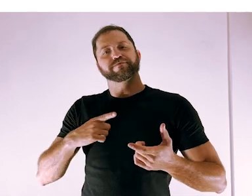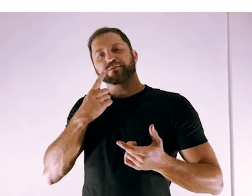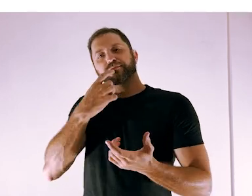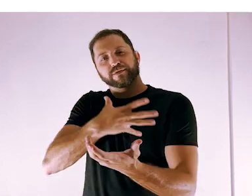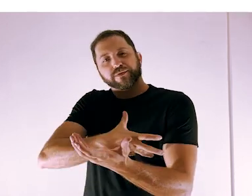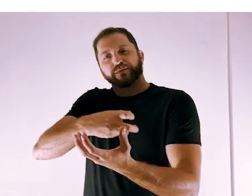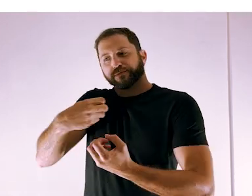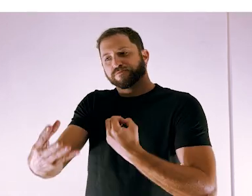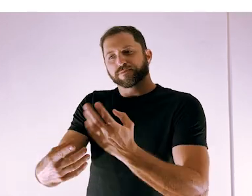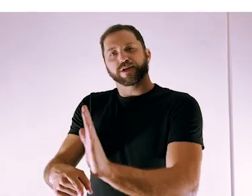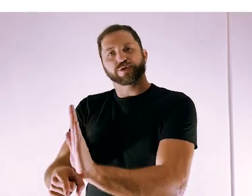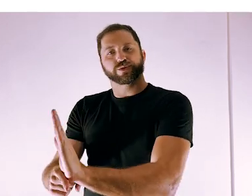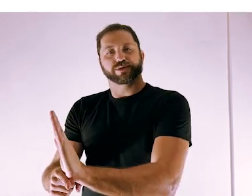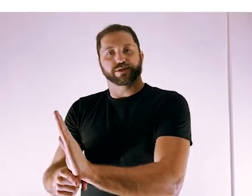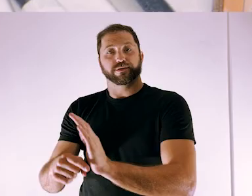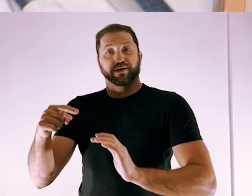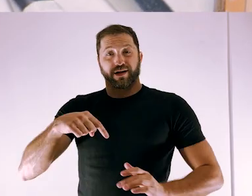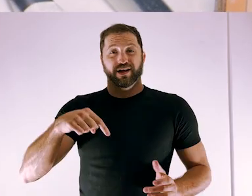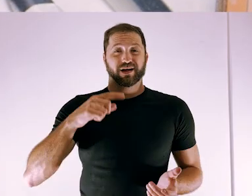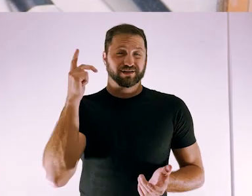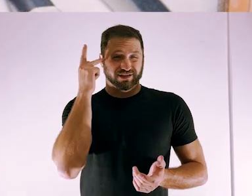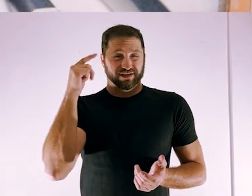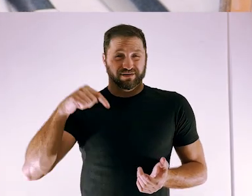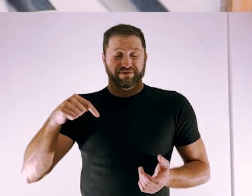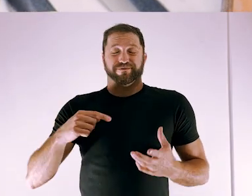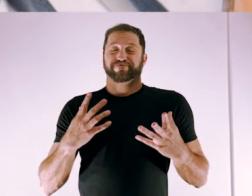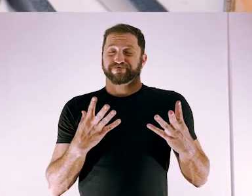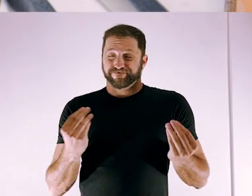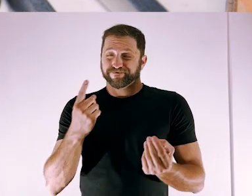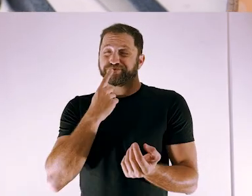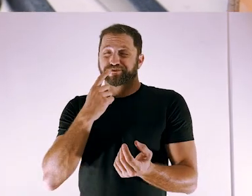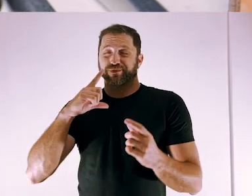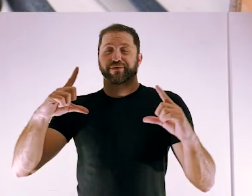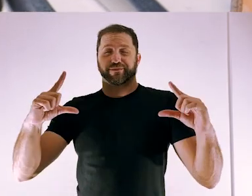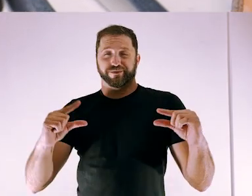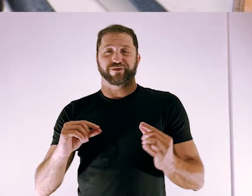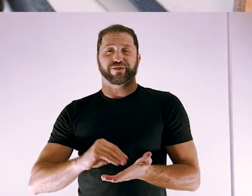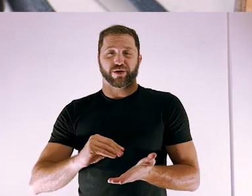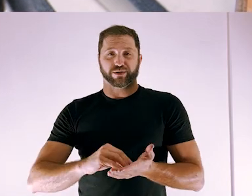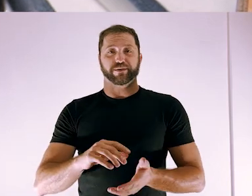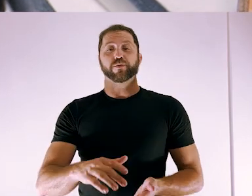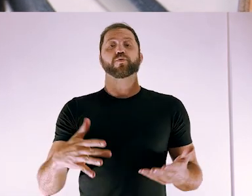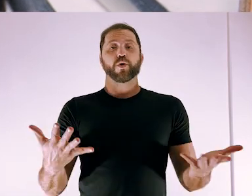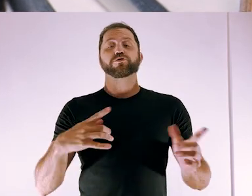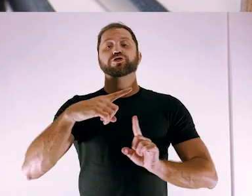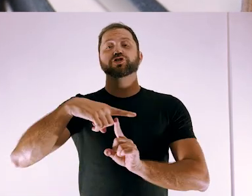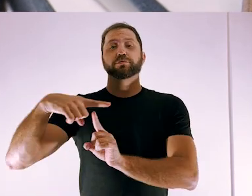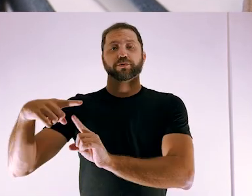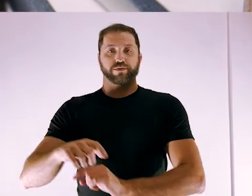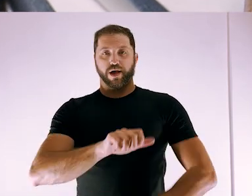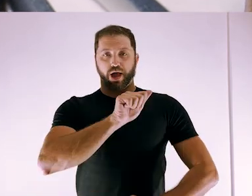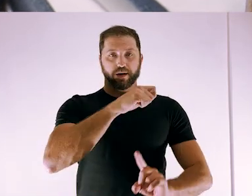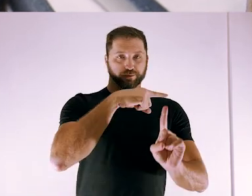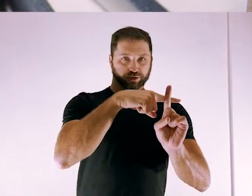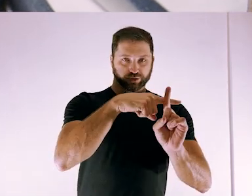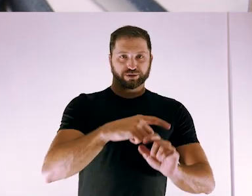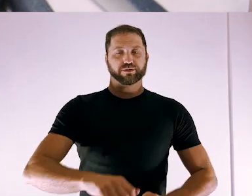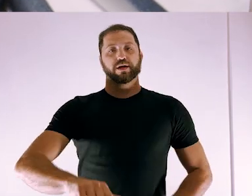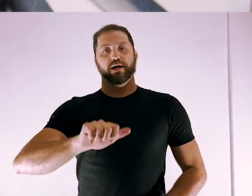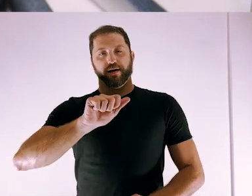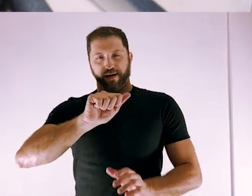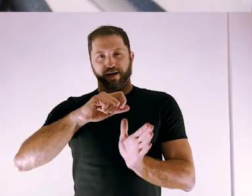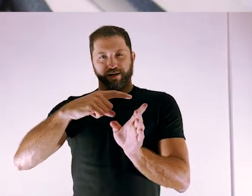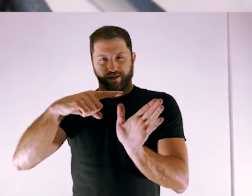Segundo informações do Banco de Sangue Paulista, o estoque está baixo para os seguintes tipos de sangue: A positivo e